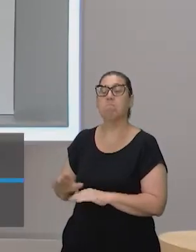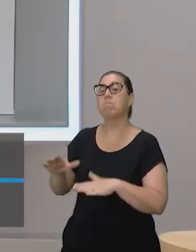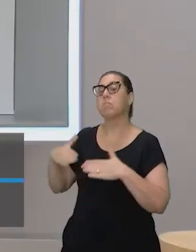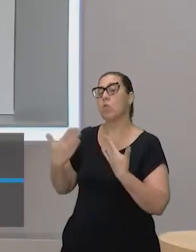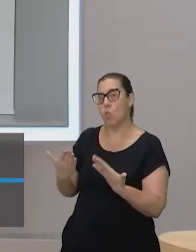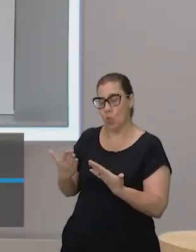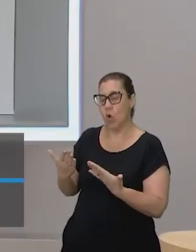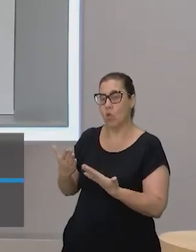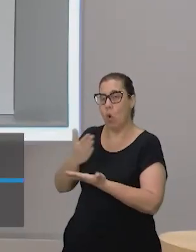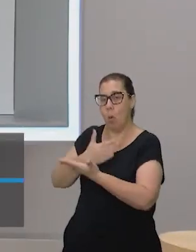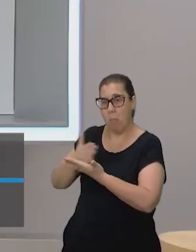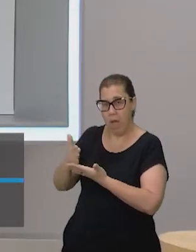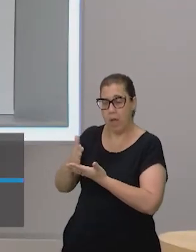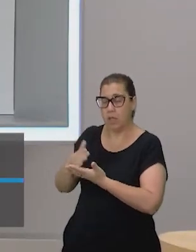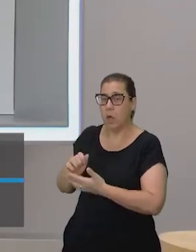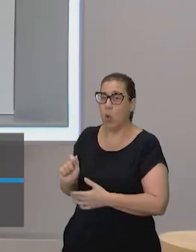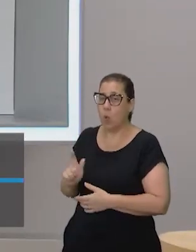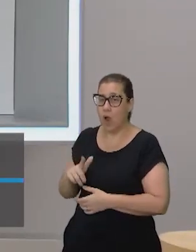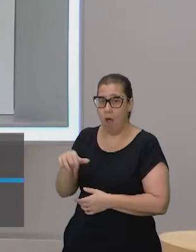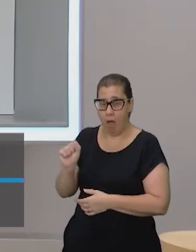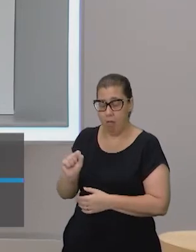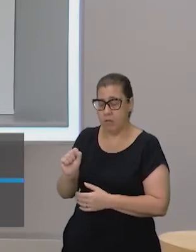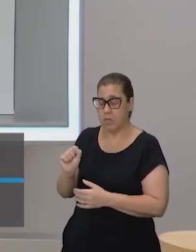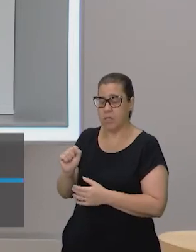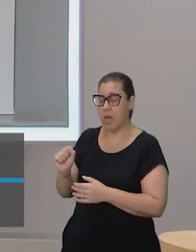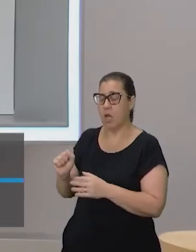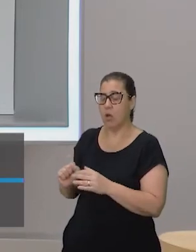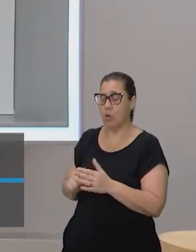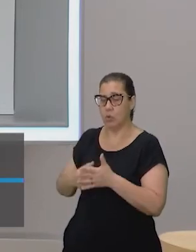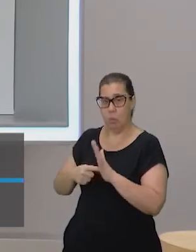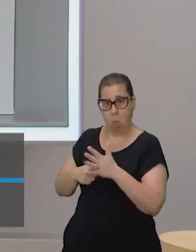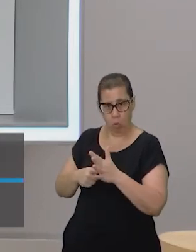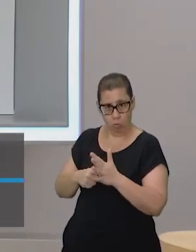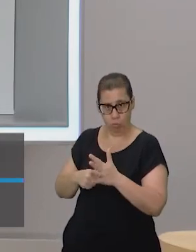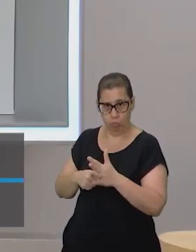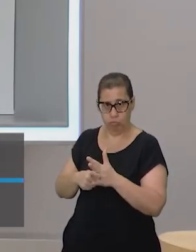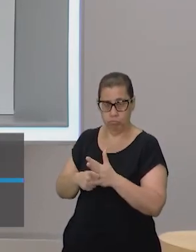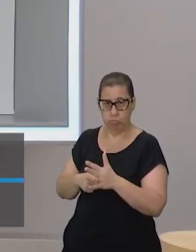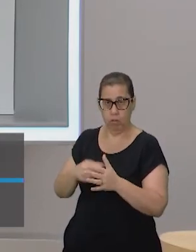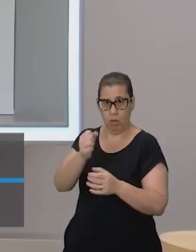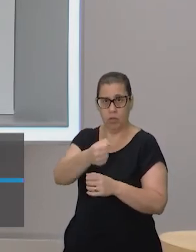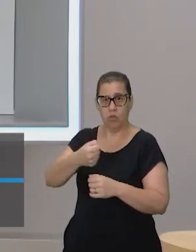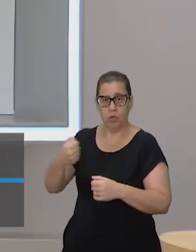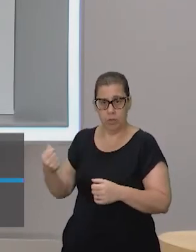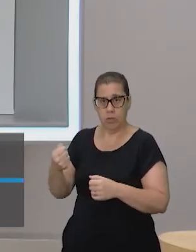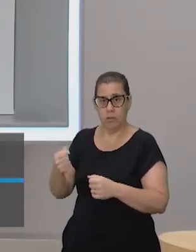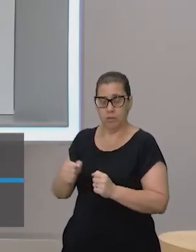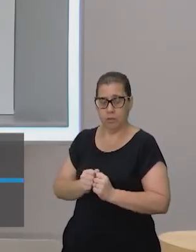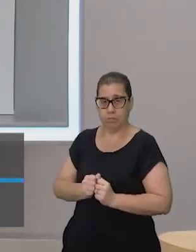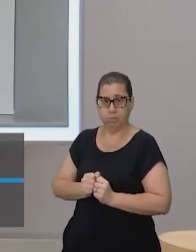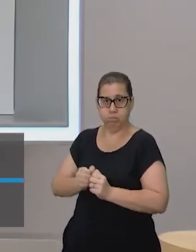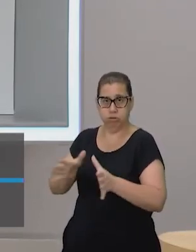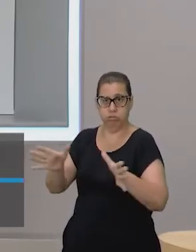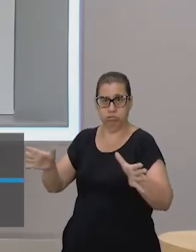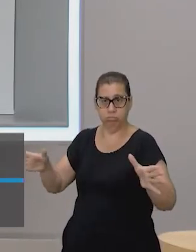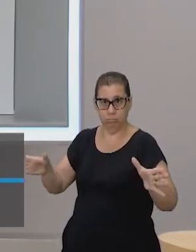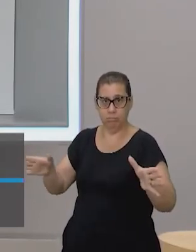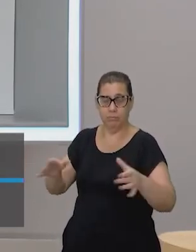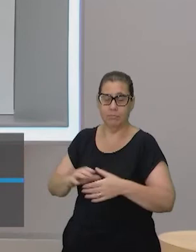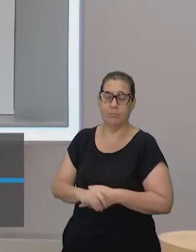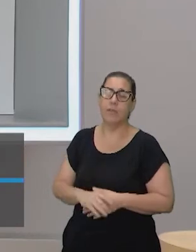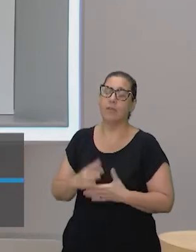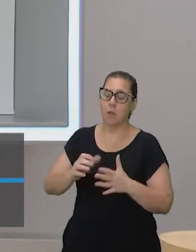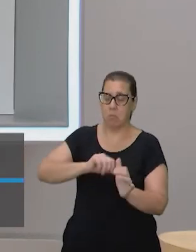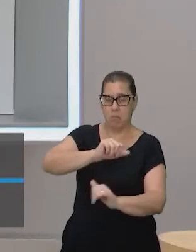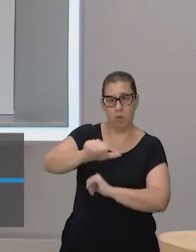você força o gás a entrar dentro da geladeira, ele é comprimido e depois ele é expandido. Nessa